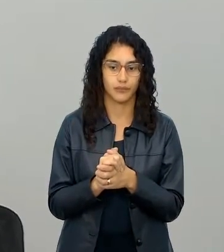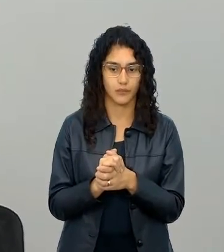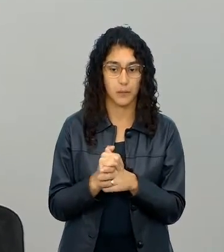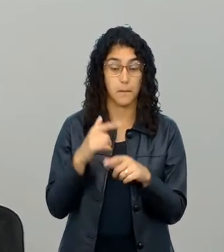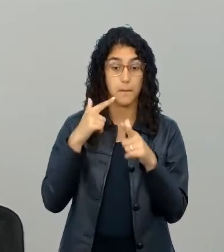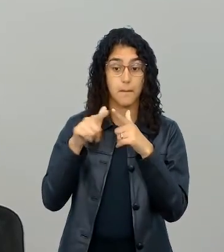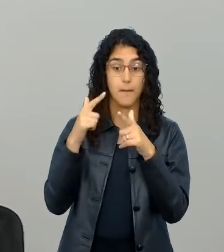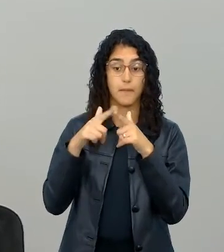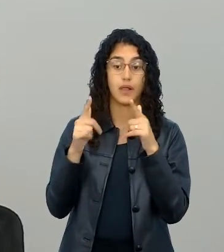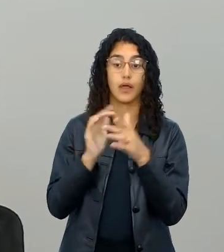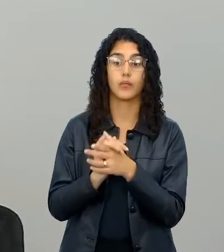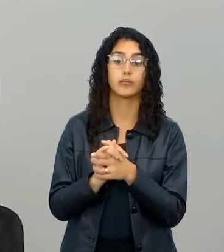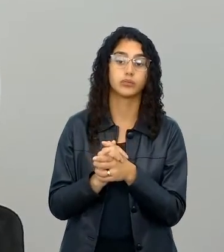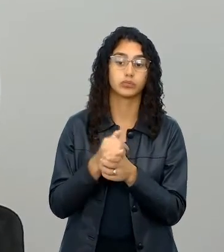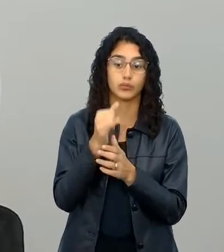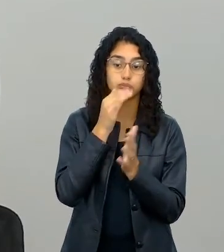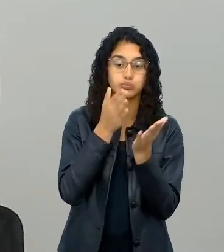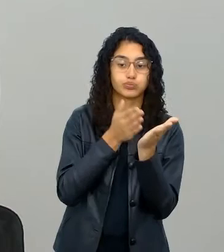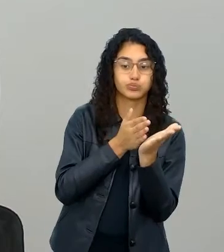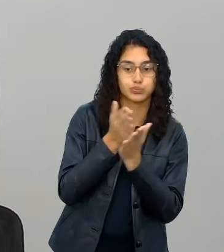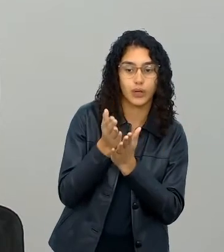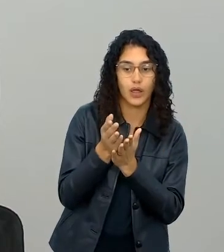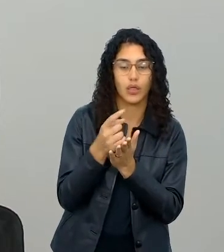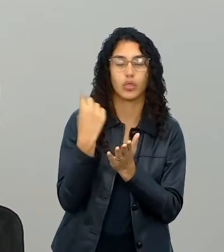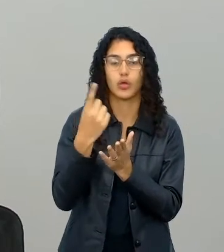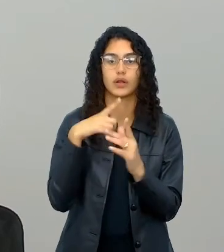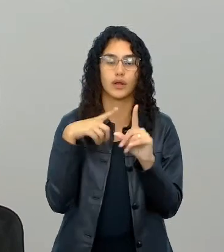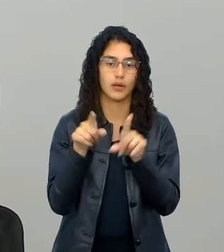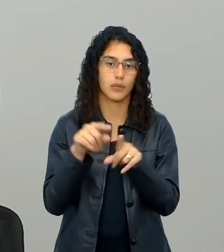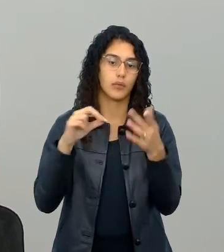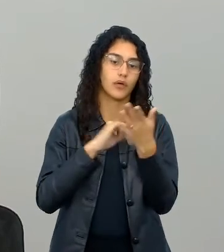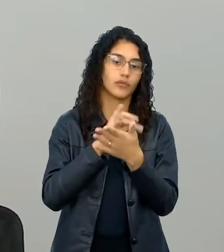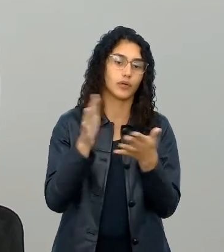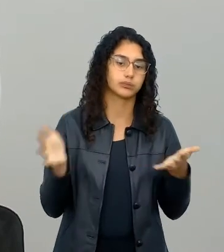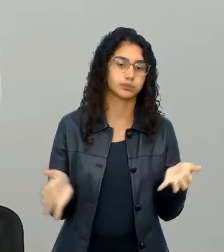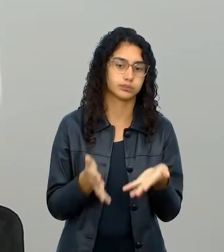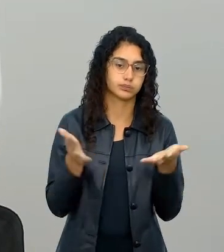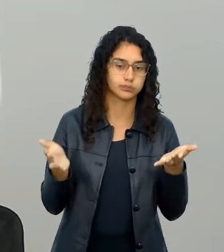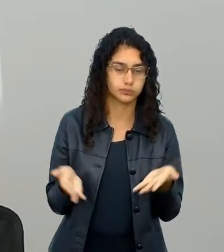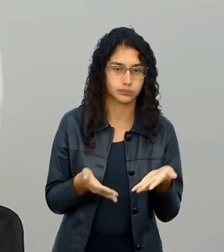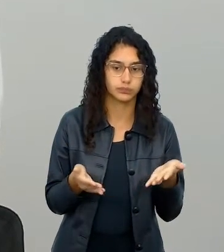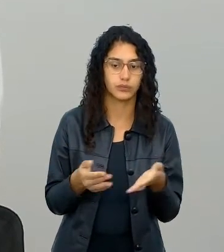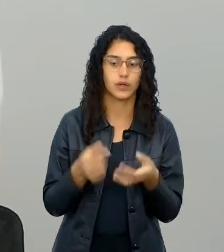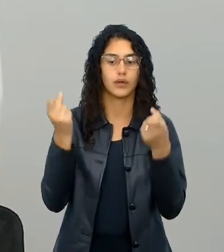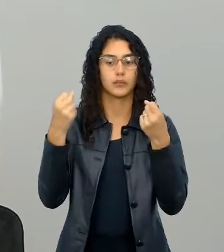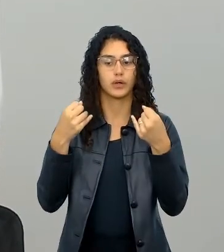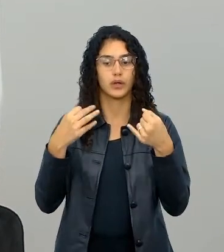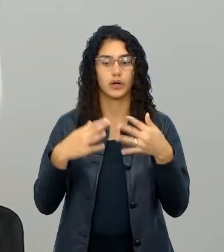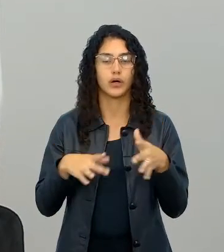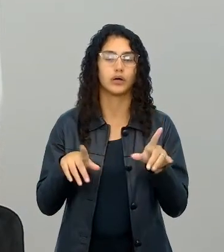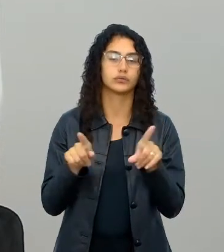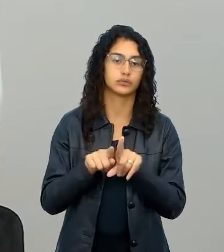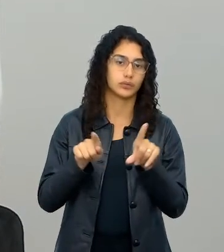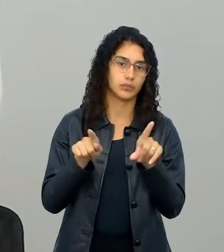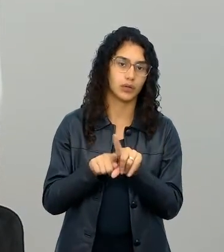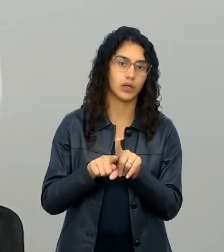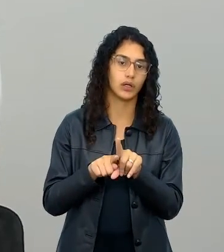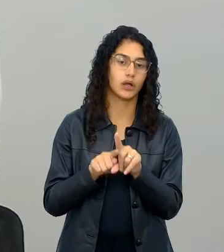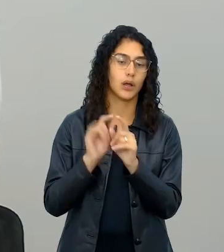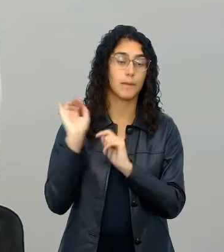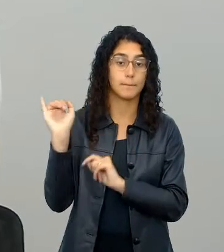contaminadas, né? Vamos dizer assim, por esse microplástico. A gente tem aí vários incentivos falando a respeito